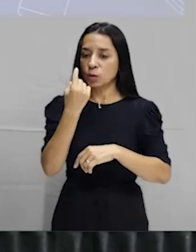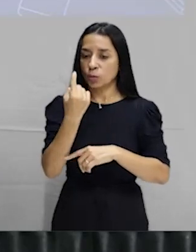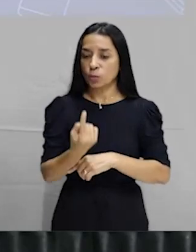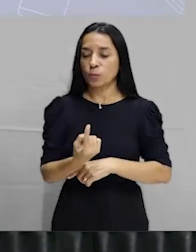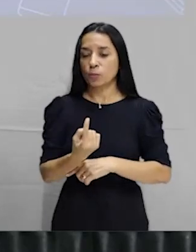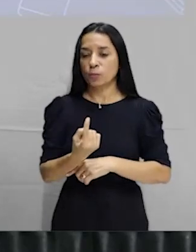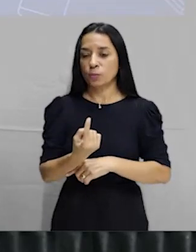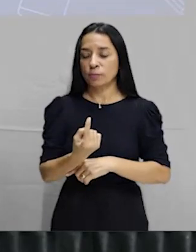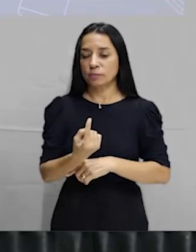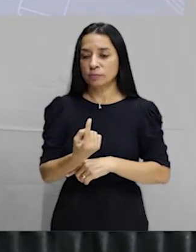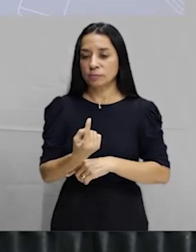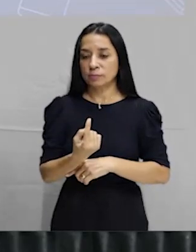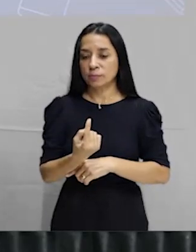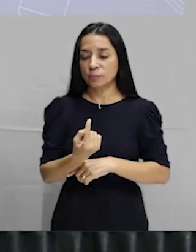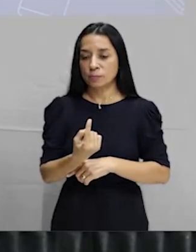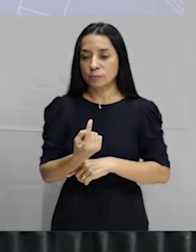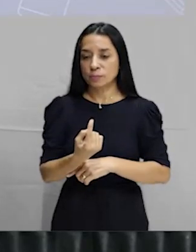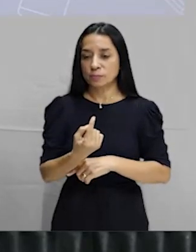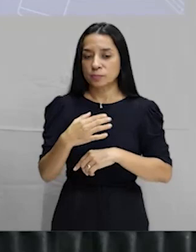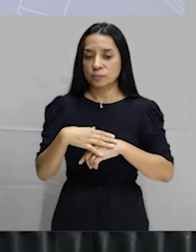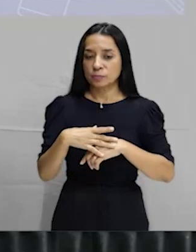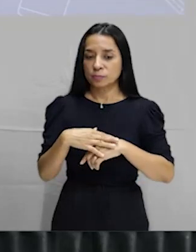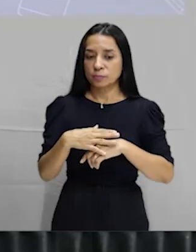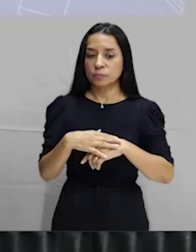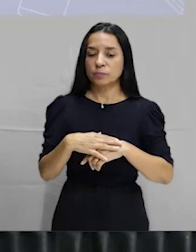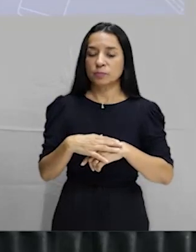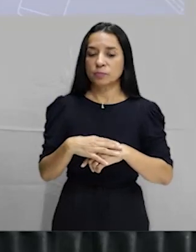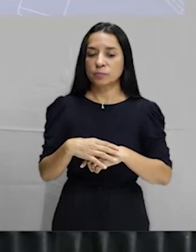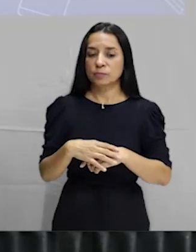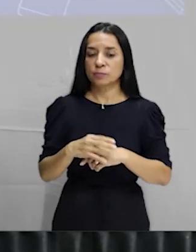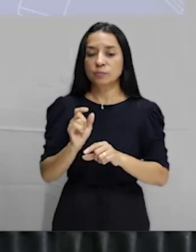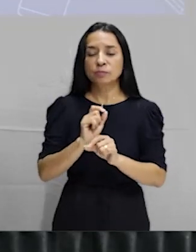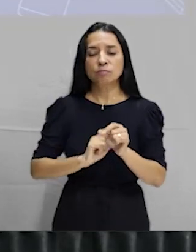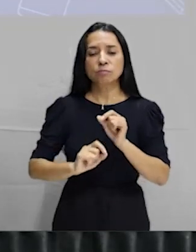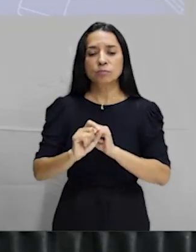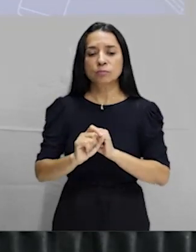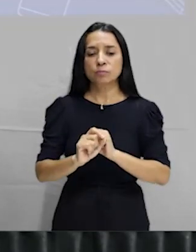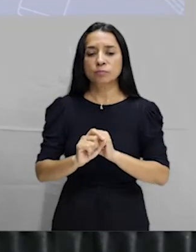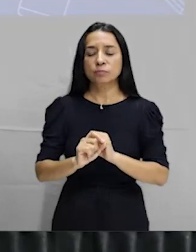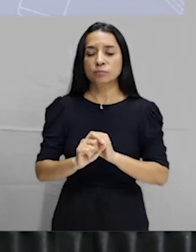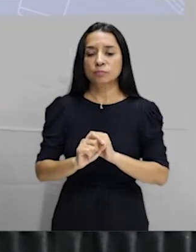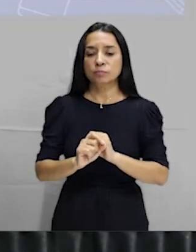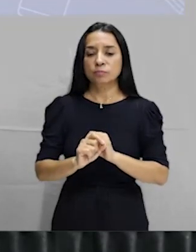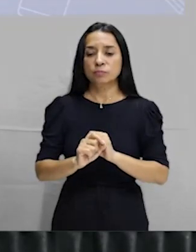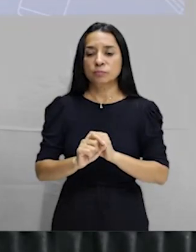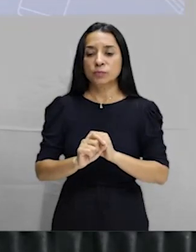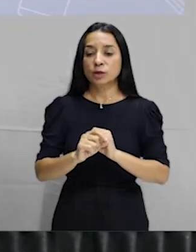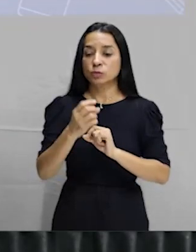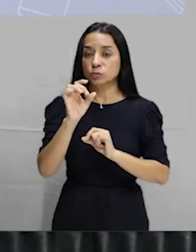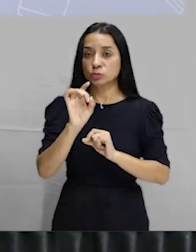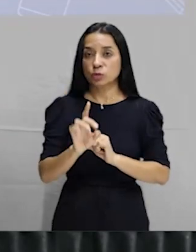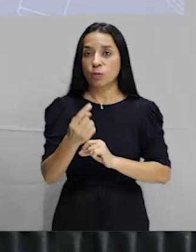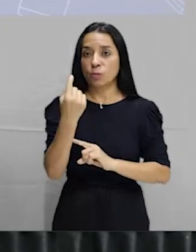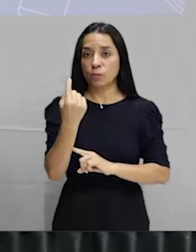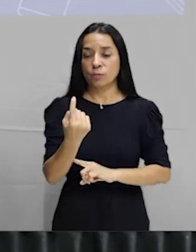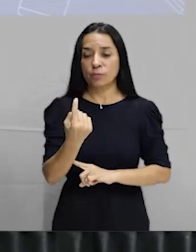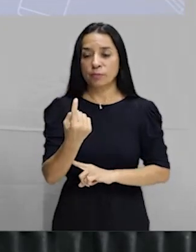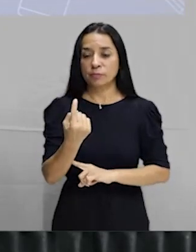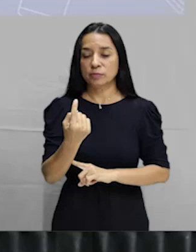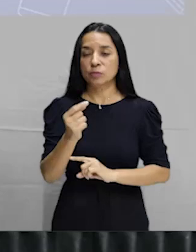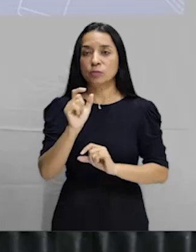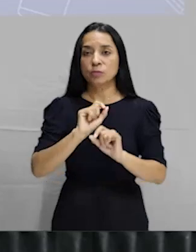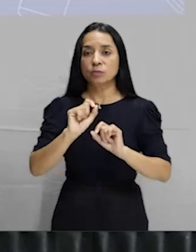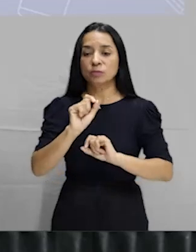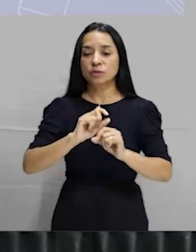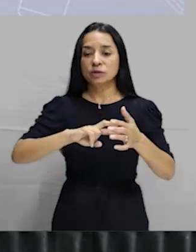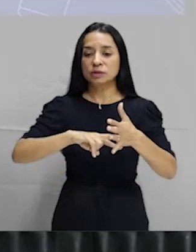por apenas uma dessas doenças foi de. Então, apenas uma. O que quer